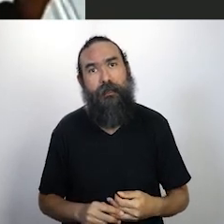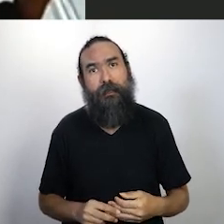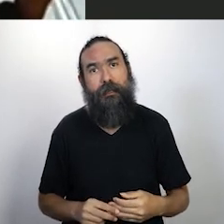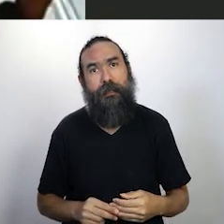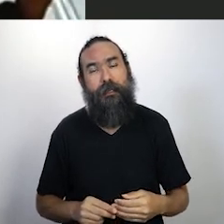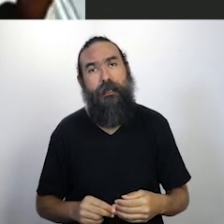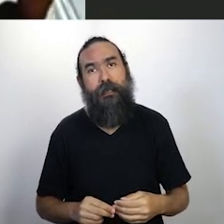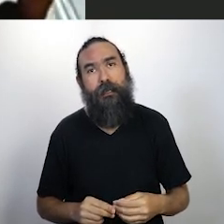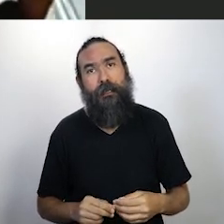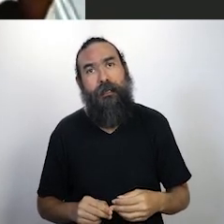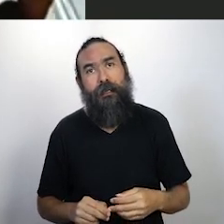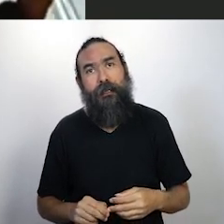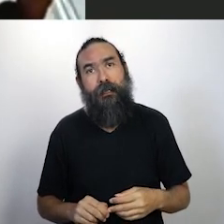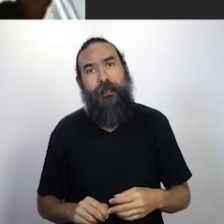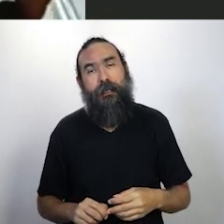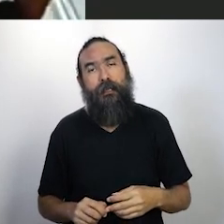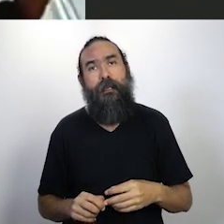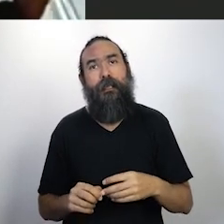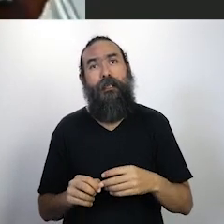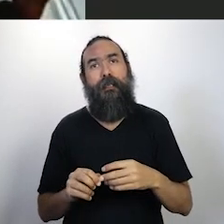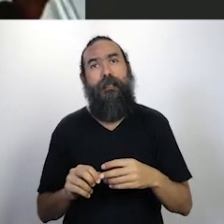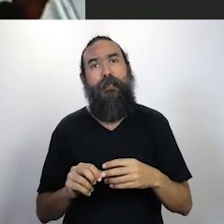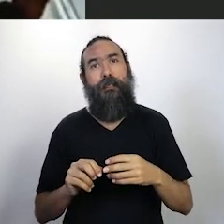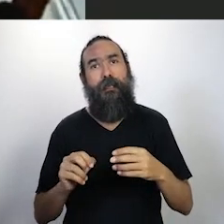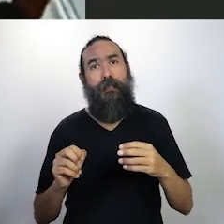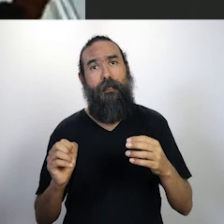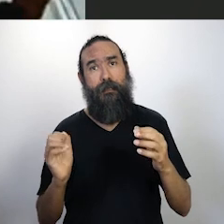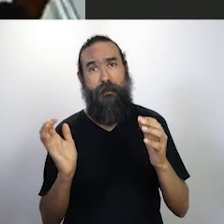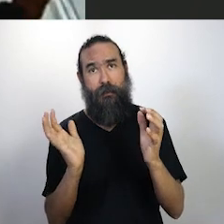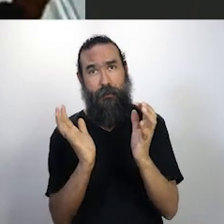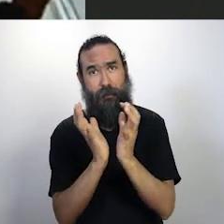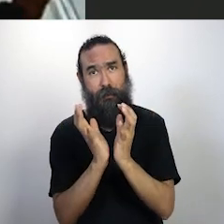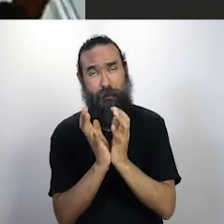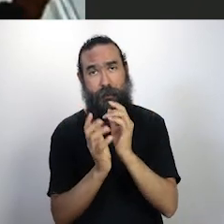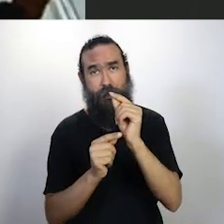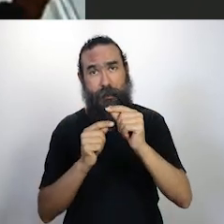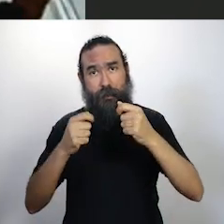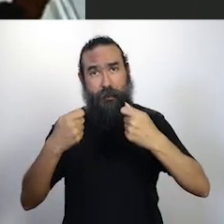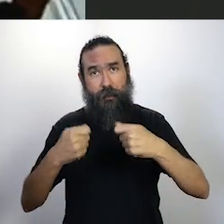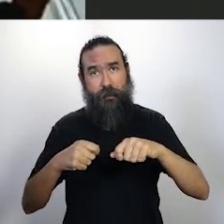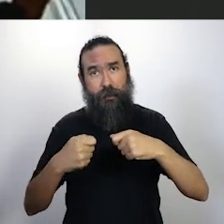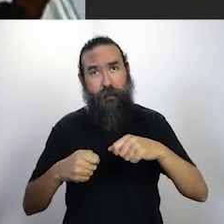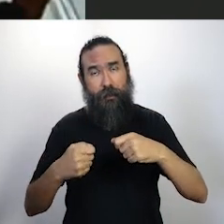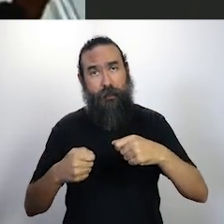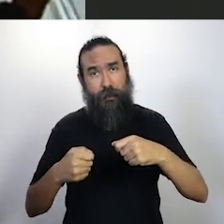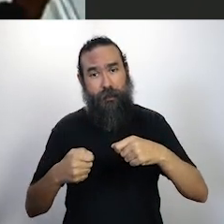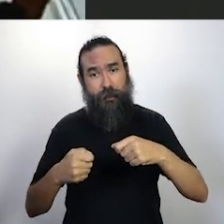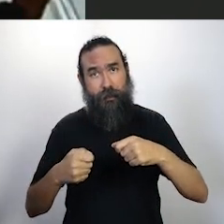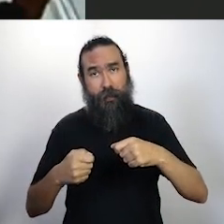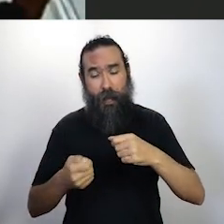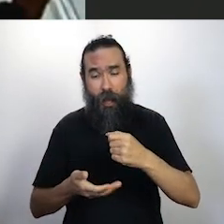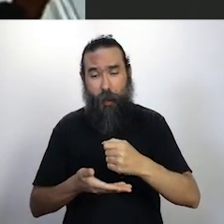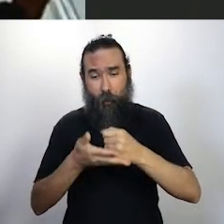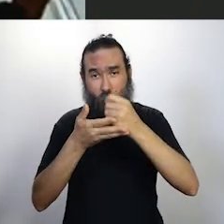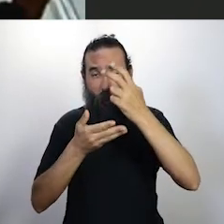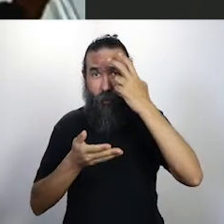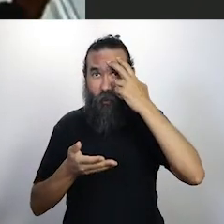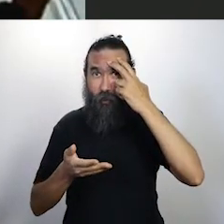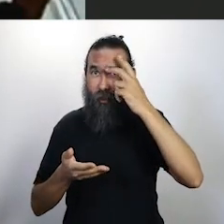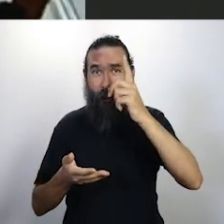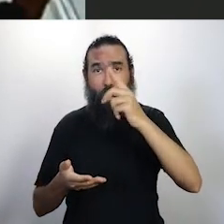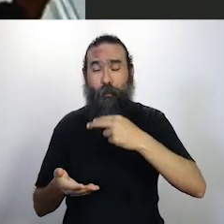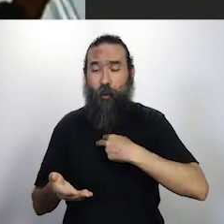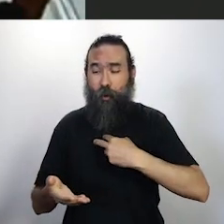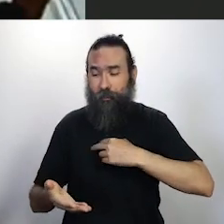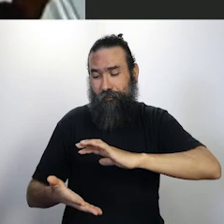grupos que realmente precisam estejam excluídos dessa situação de emergência